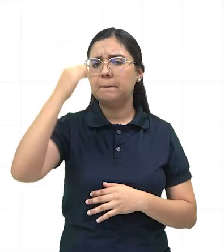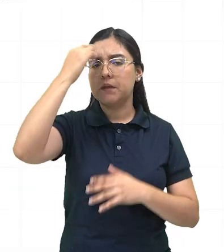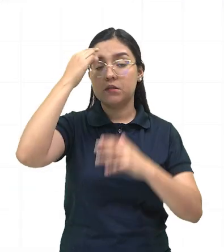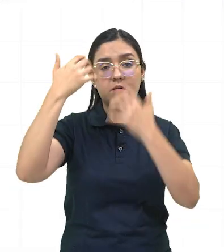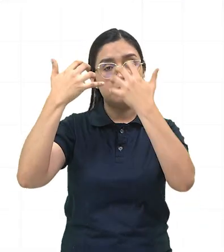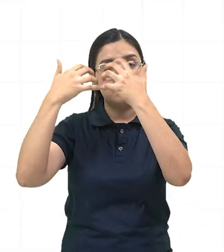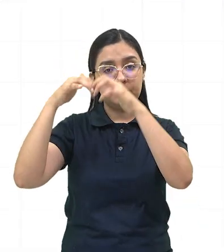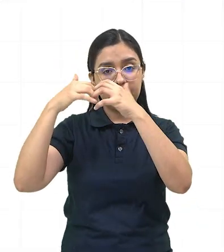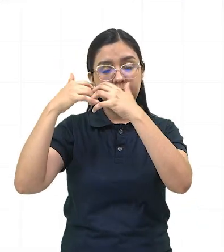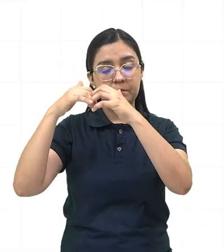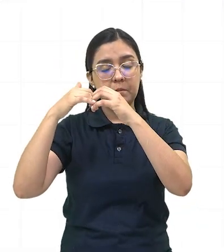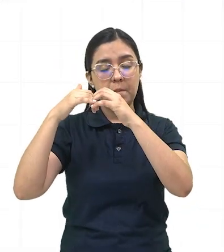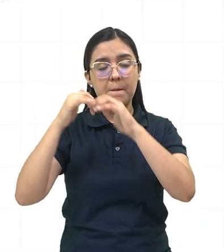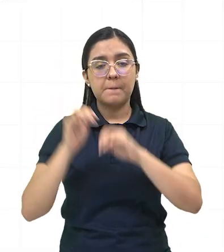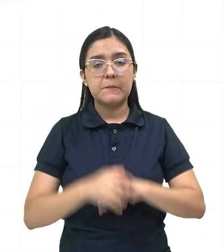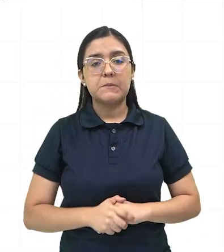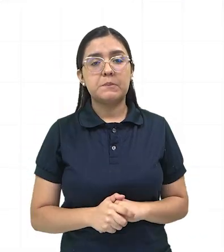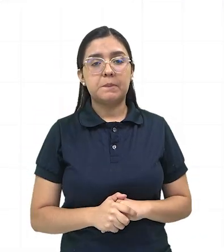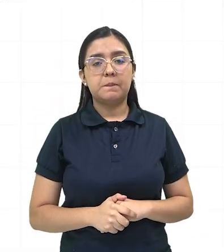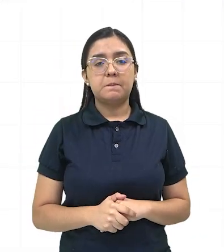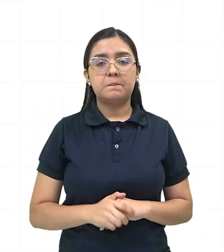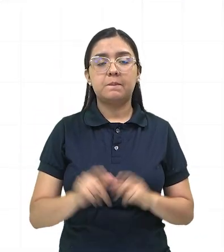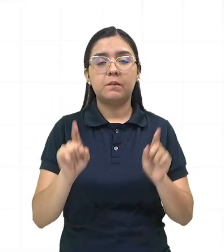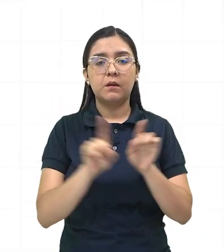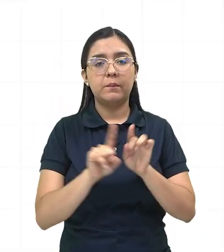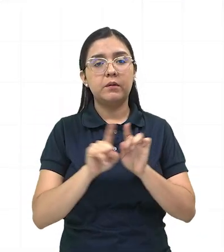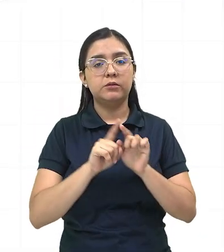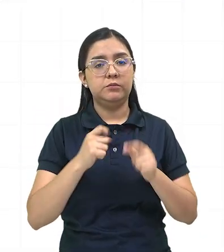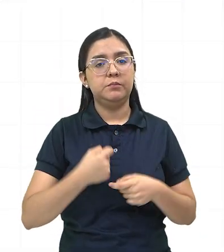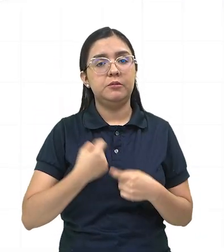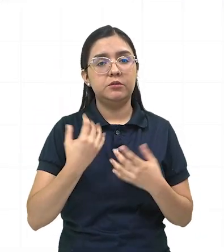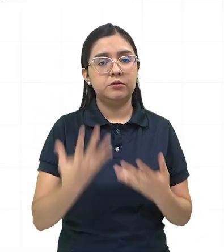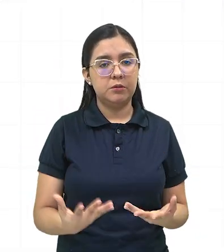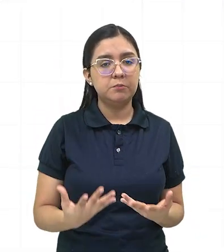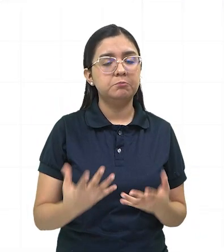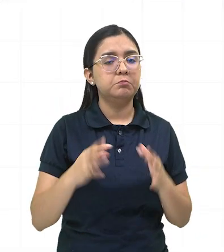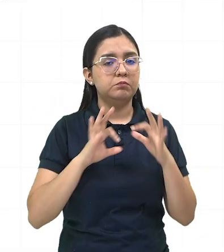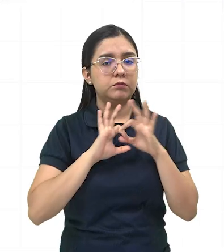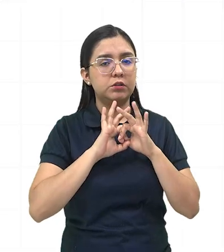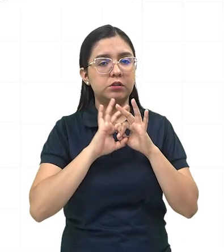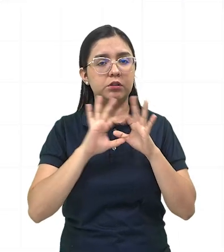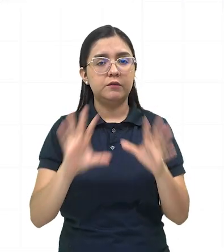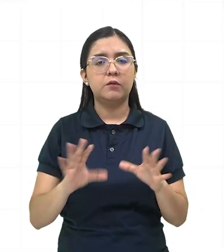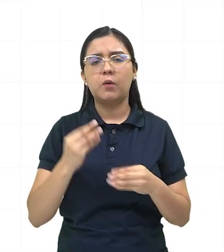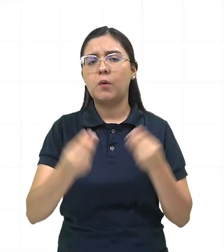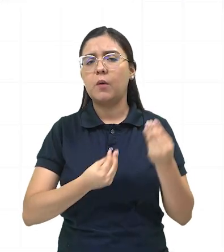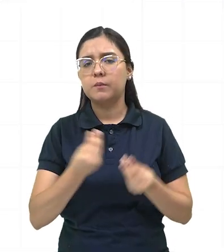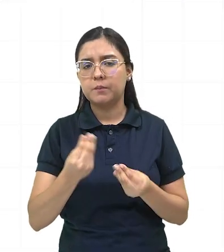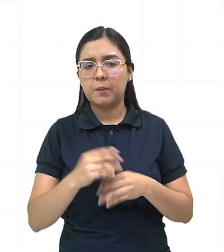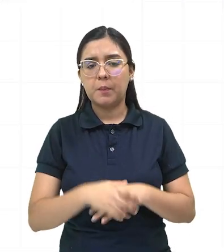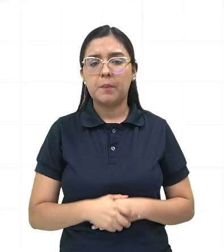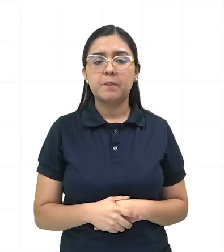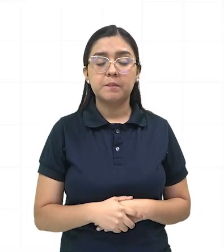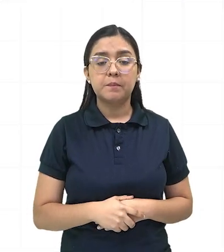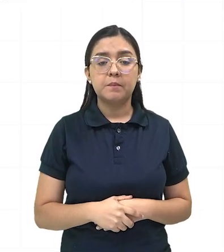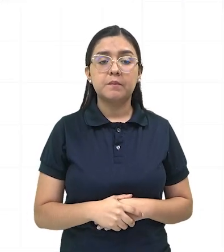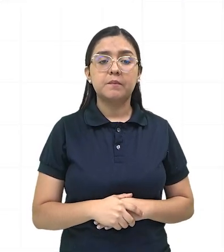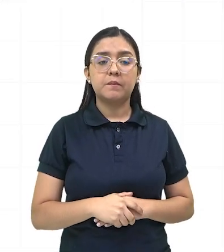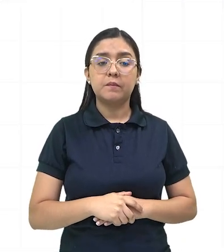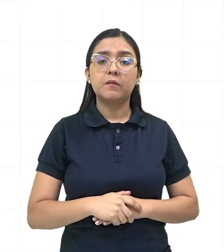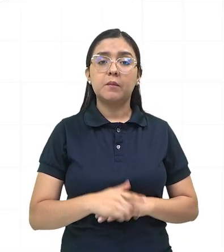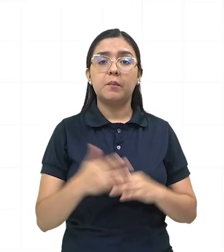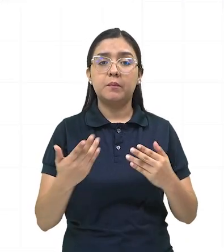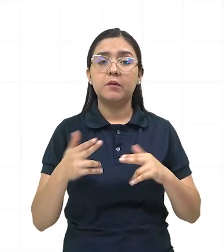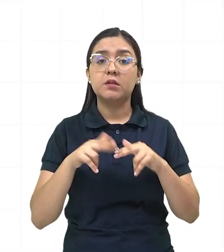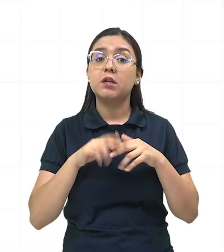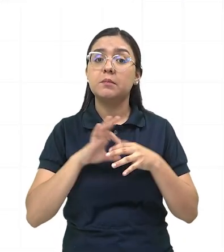o livre pensamento, e expressamos esse pensamento de forma livre por meio da nossa liberdade de